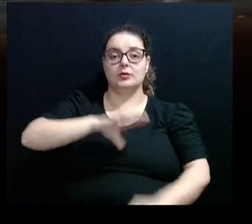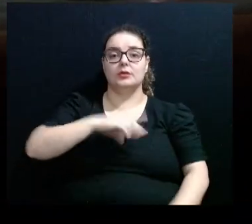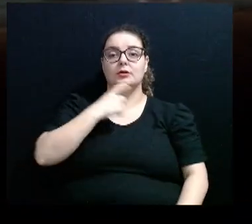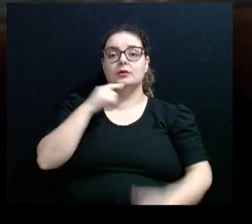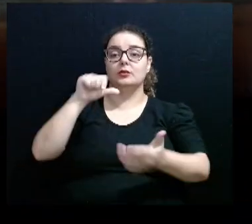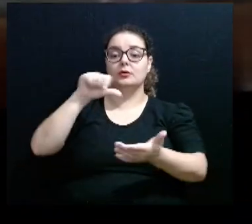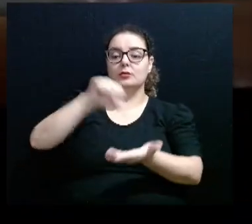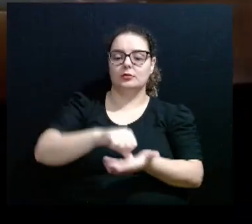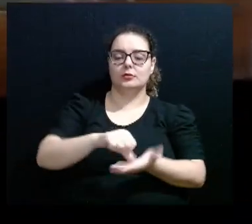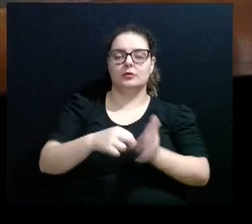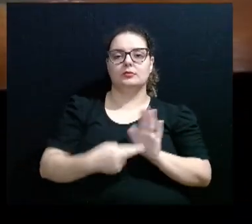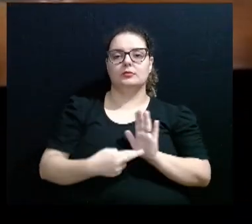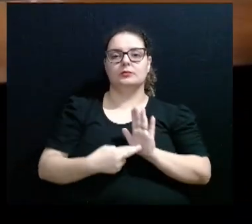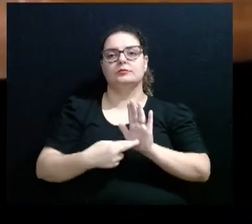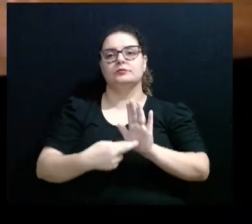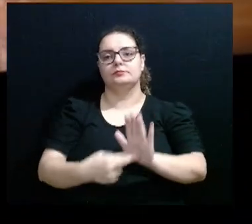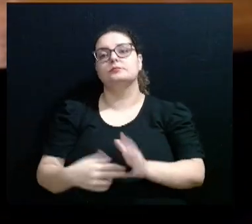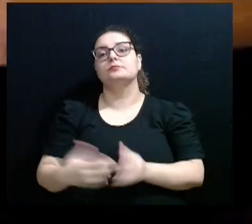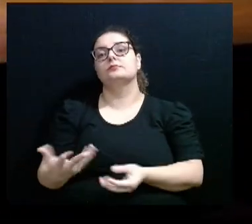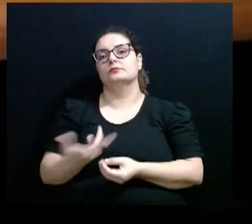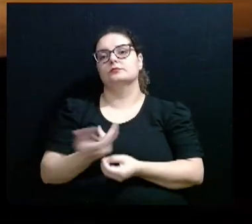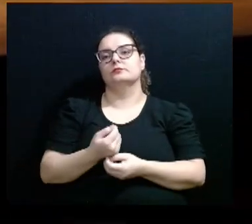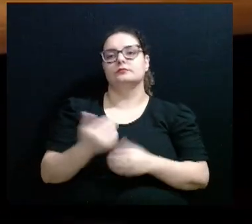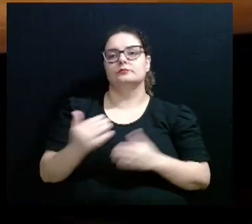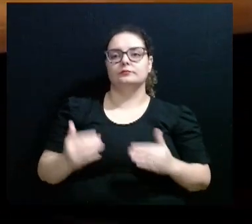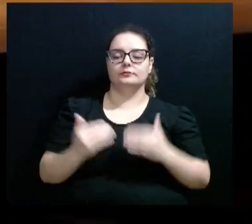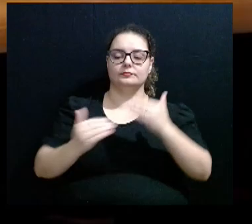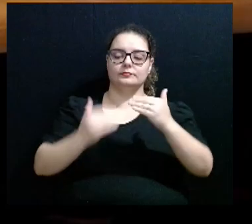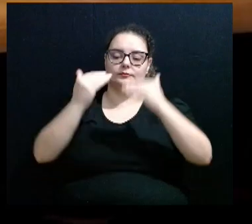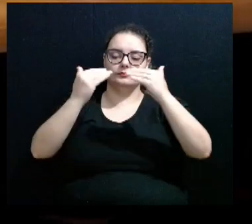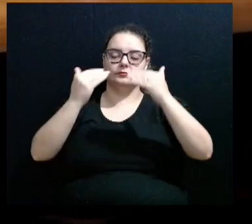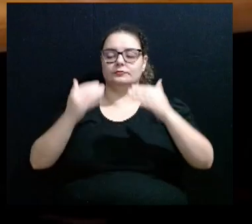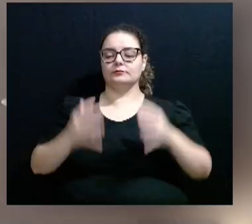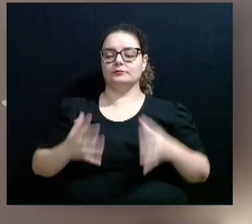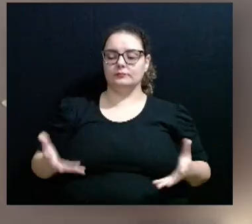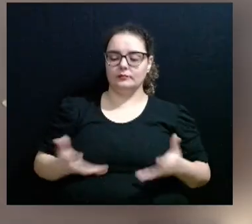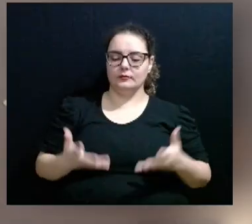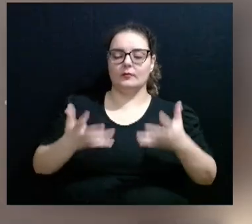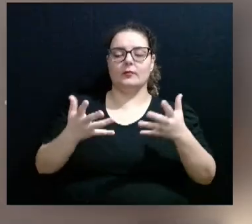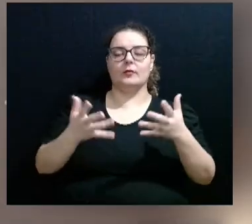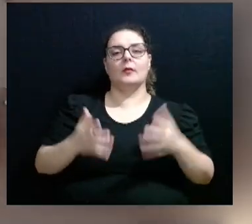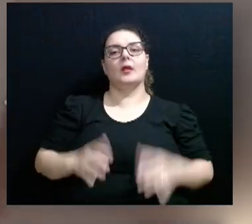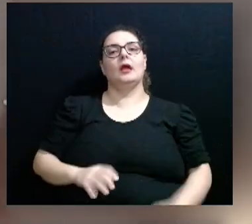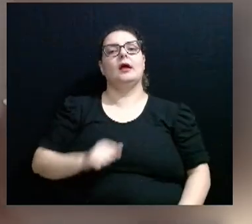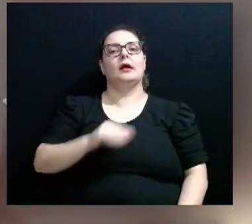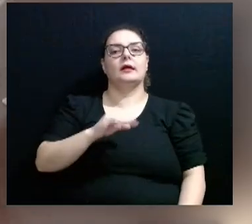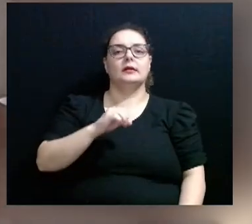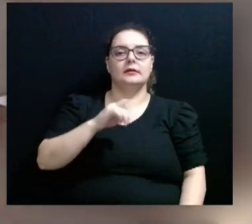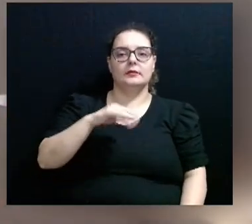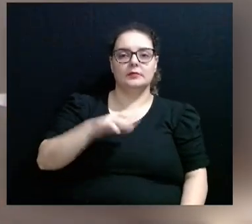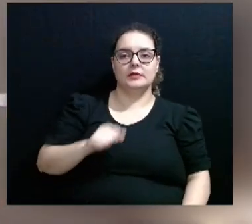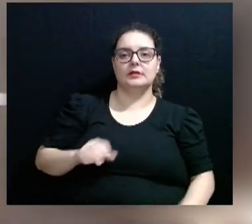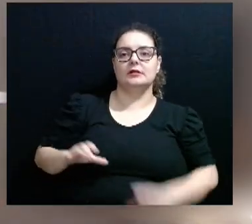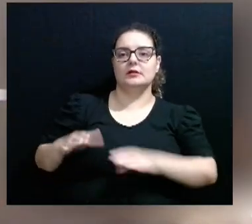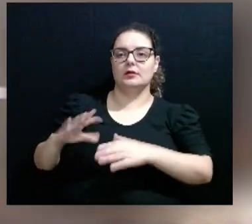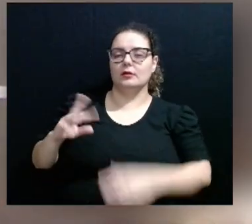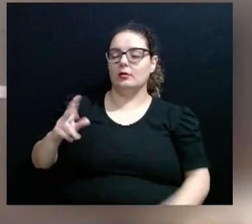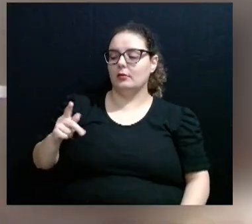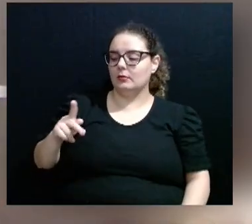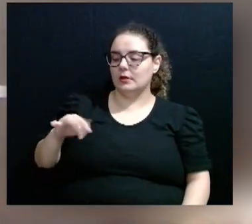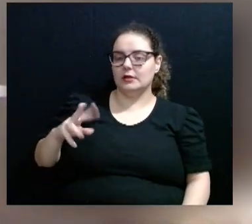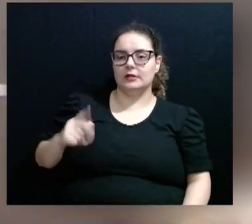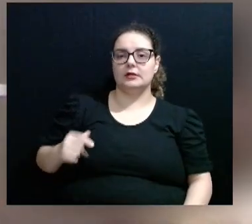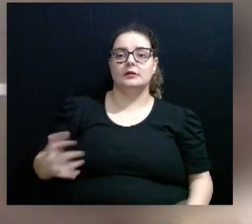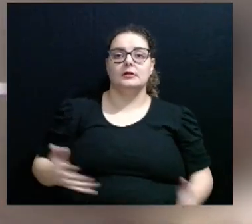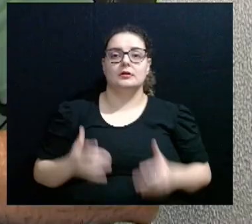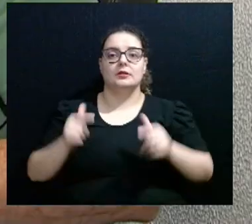artística, promovendo a profissionalização de coletivos, academias e companhias, além de incentivar a ocupação de espaços públicos